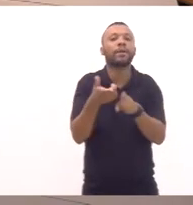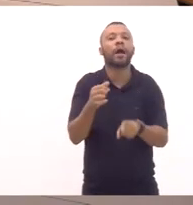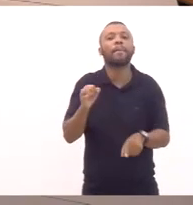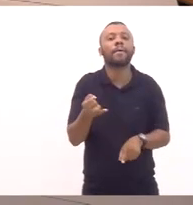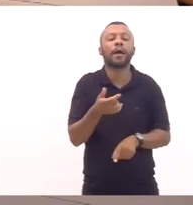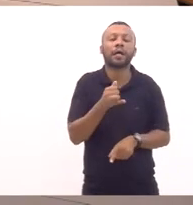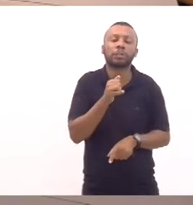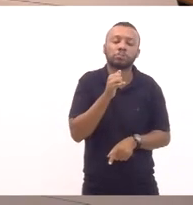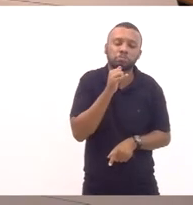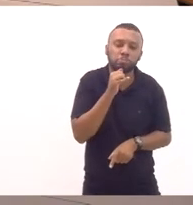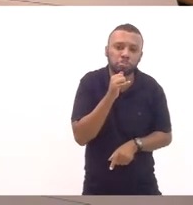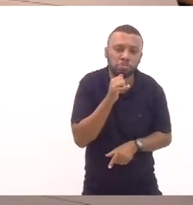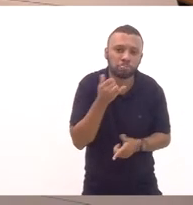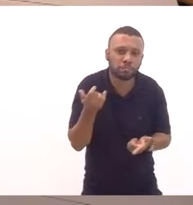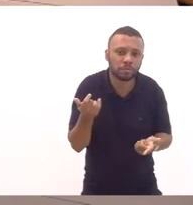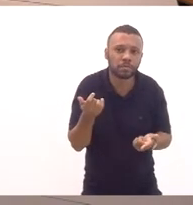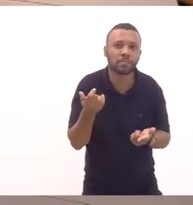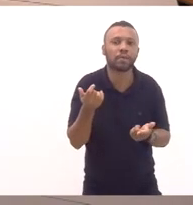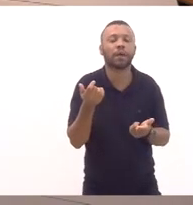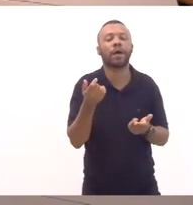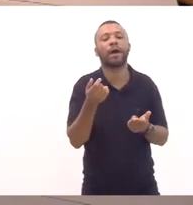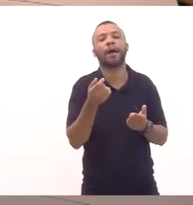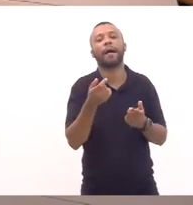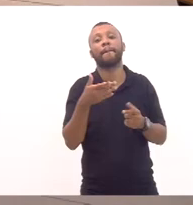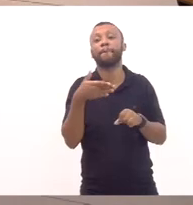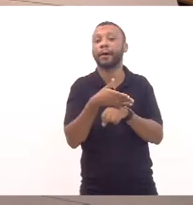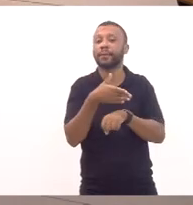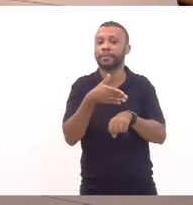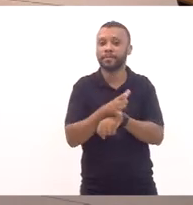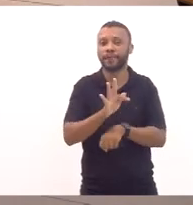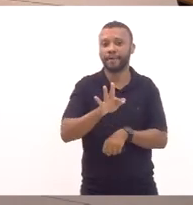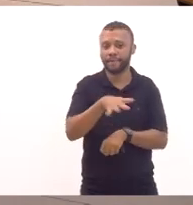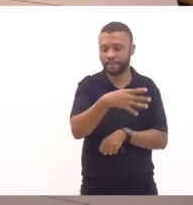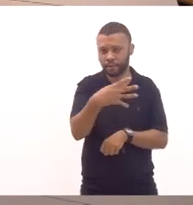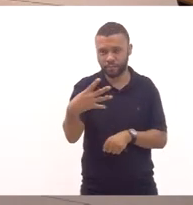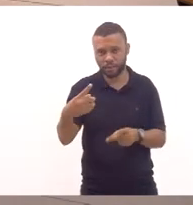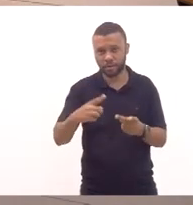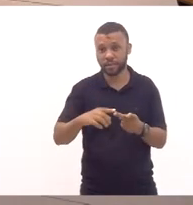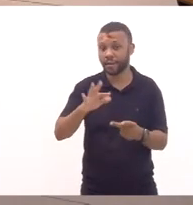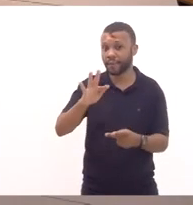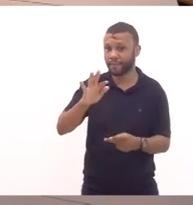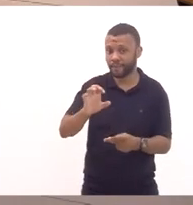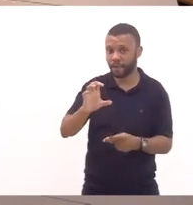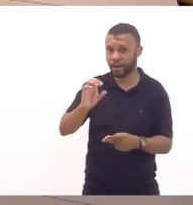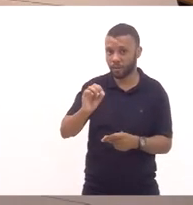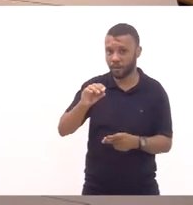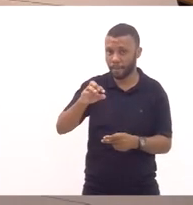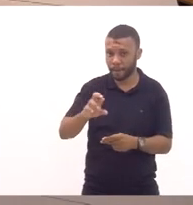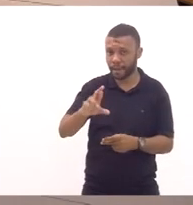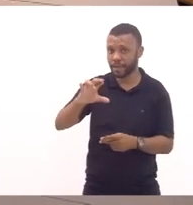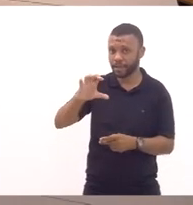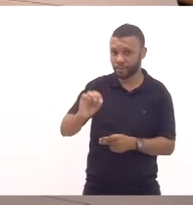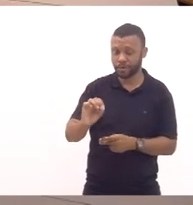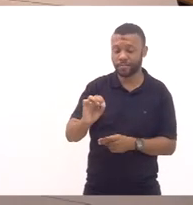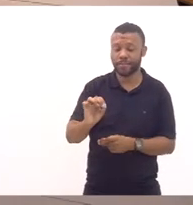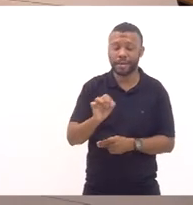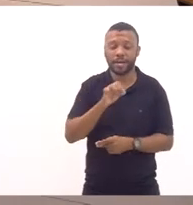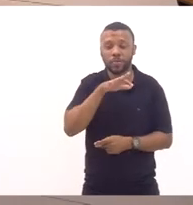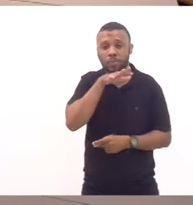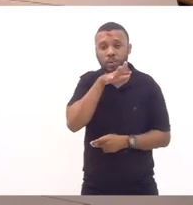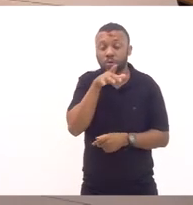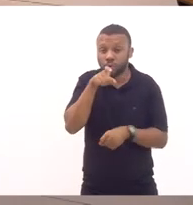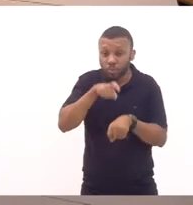a participação da Firjan e a participação da FEComércio. É muito ruim, né, no momento em que a gente precisa